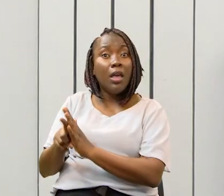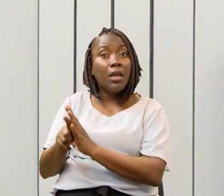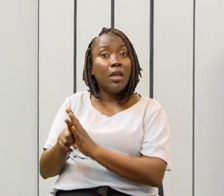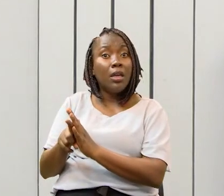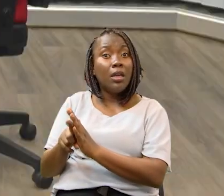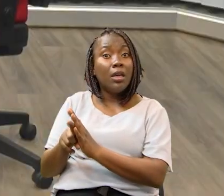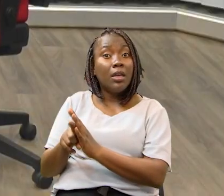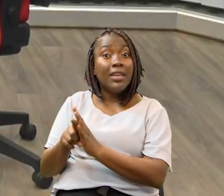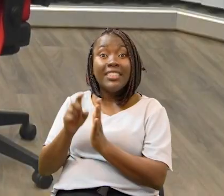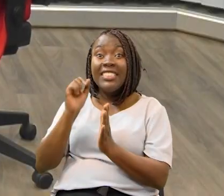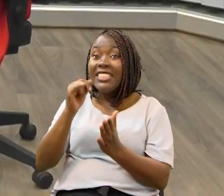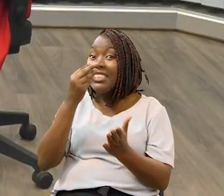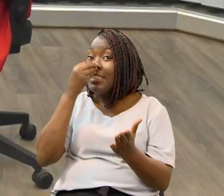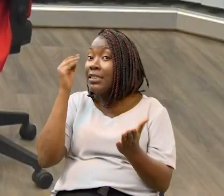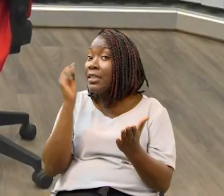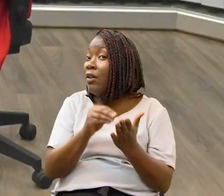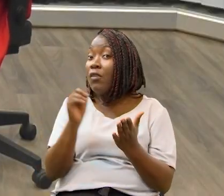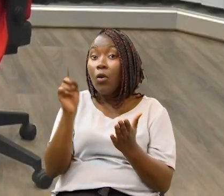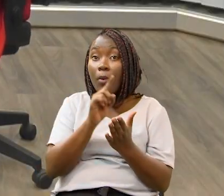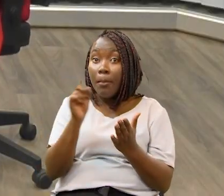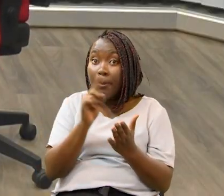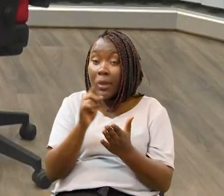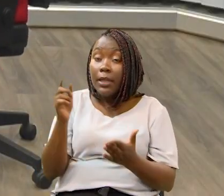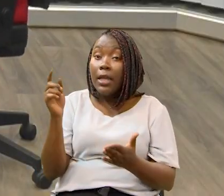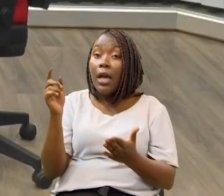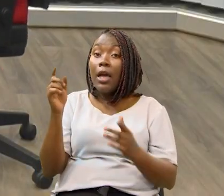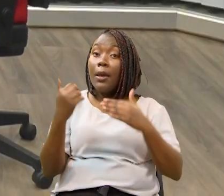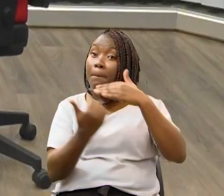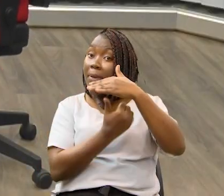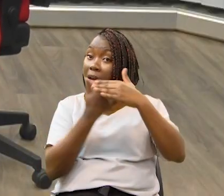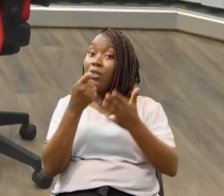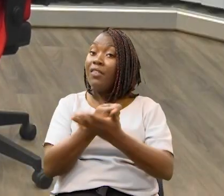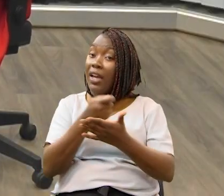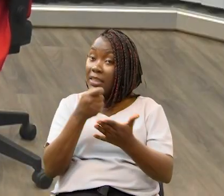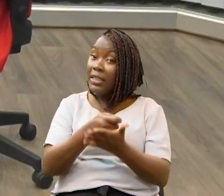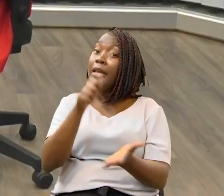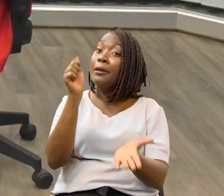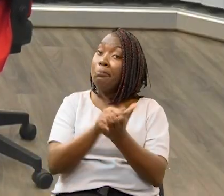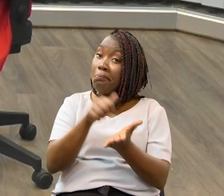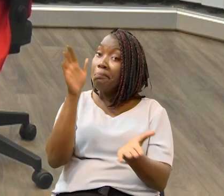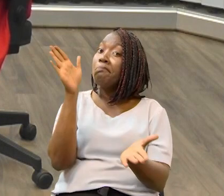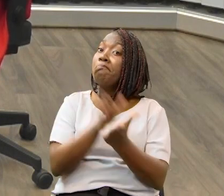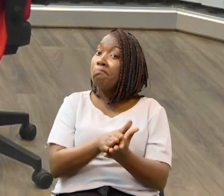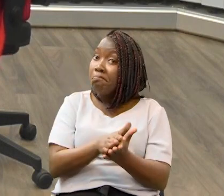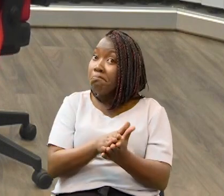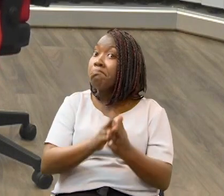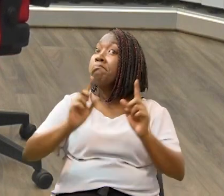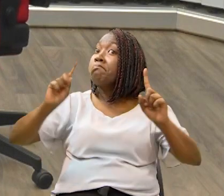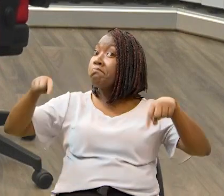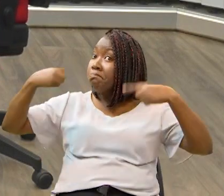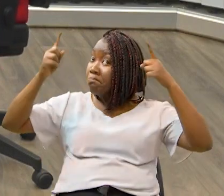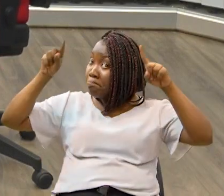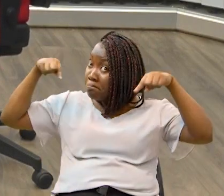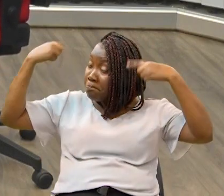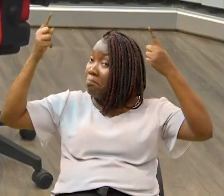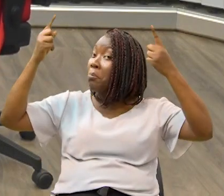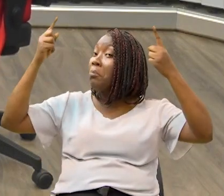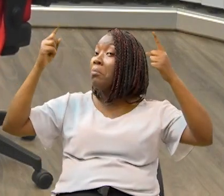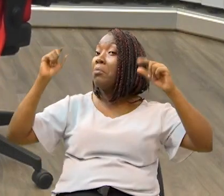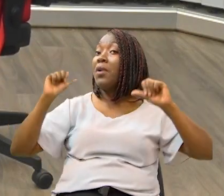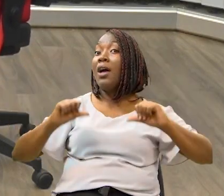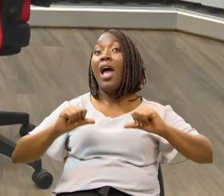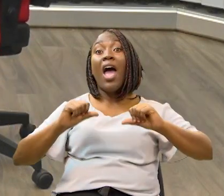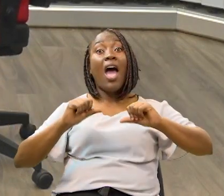lei. Exatamente. E que agora, se não for cumprida, o empregador vai ter que pagar uma mega de uma multa. E é